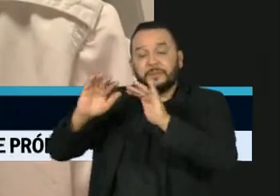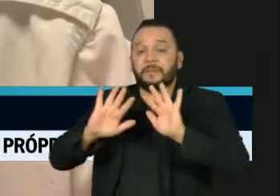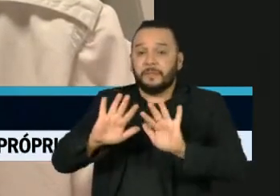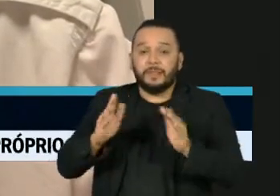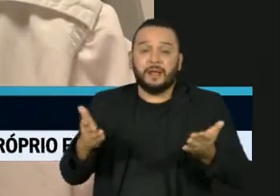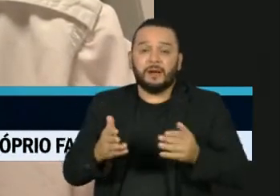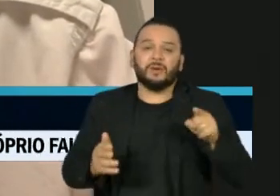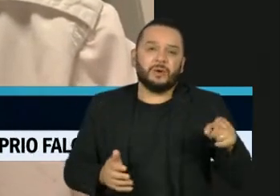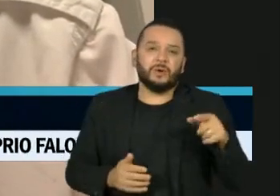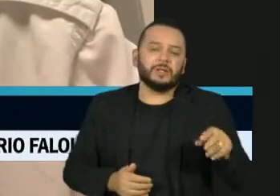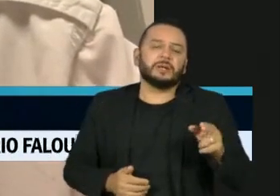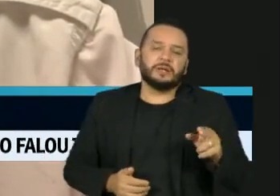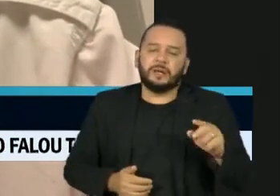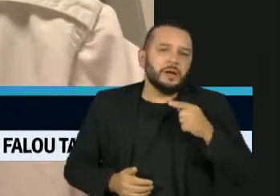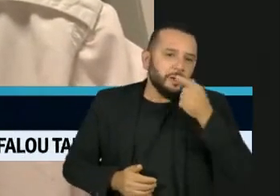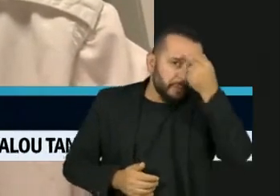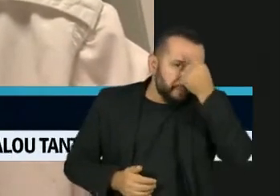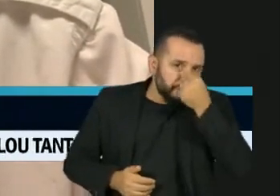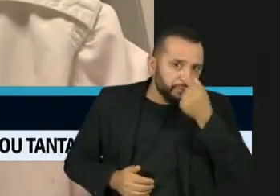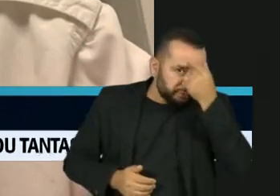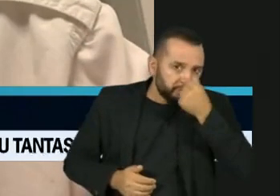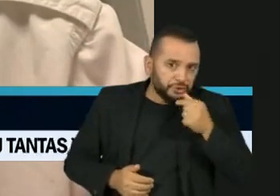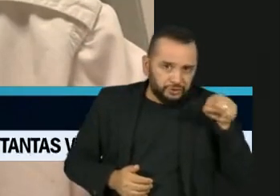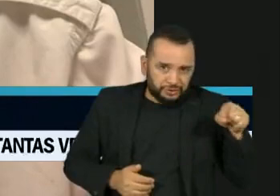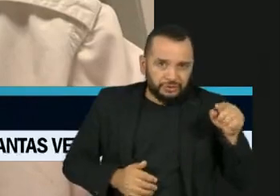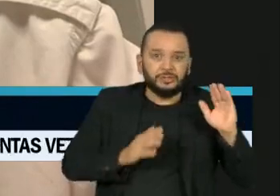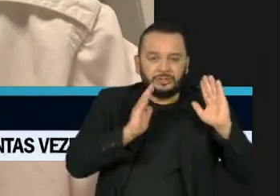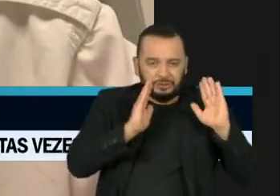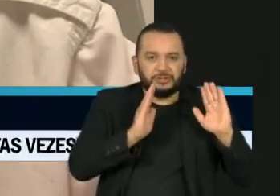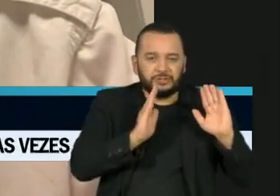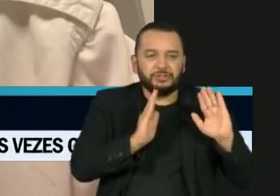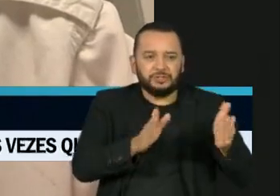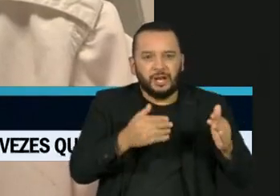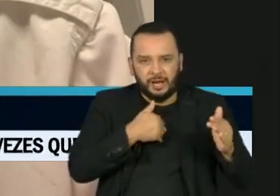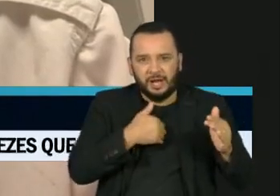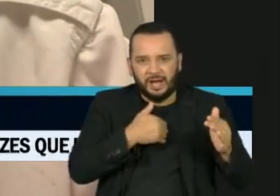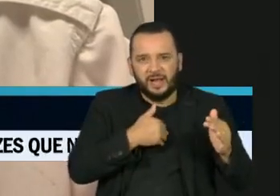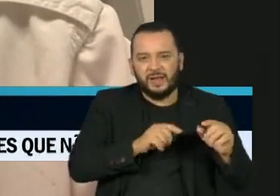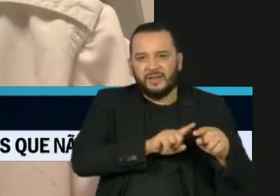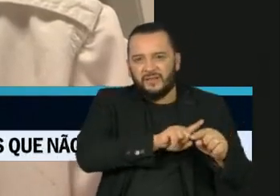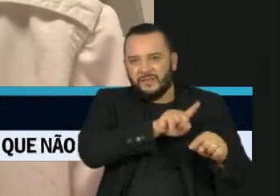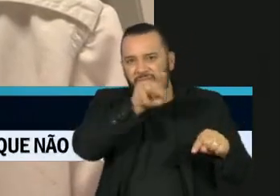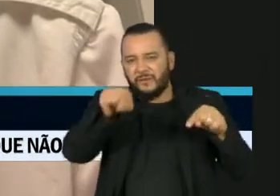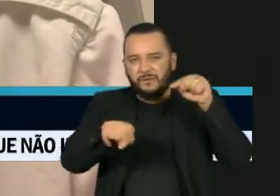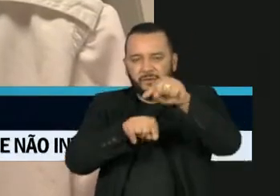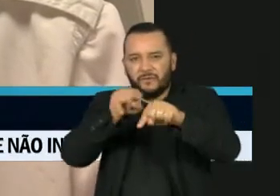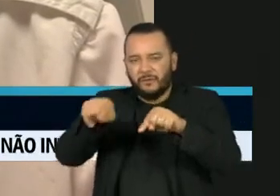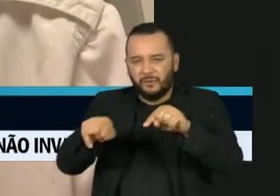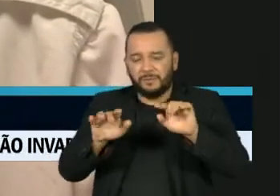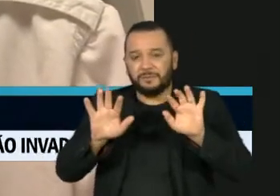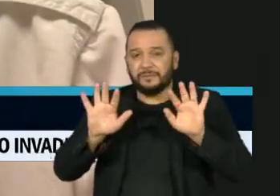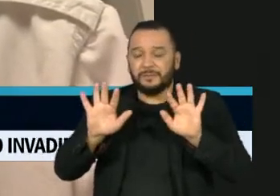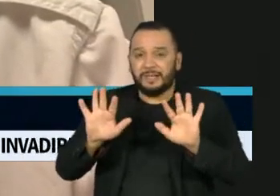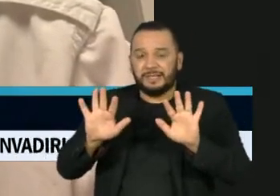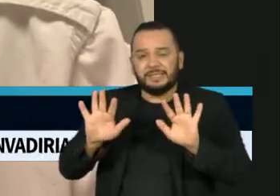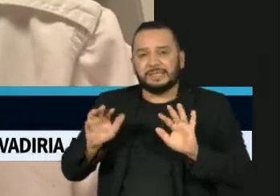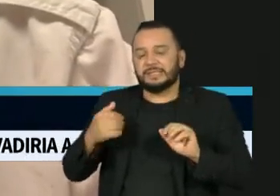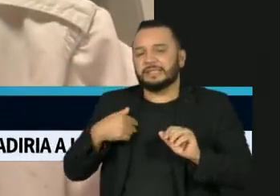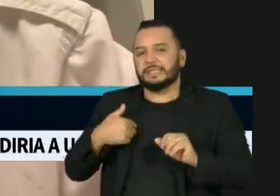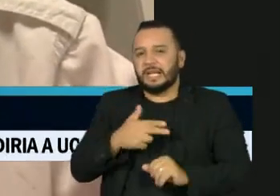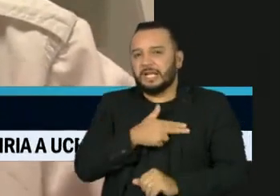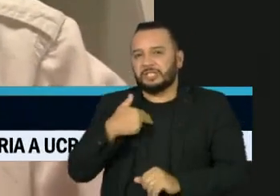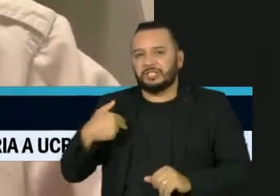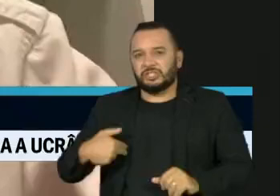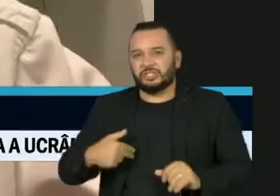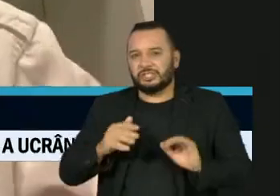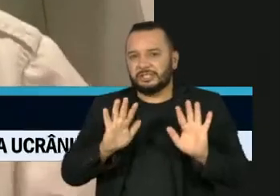forma, colocaria a China num foco indesejado no momento, já que ela preferiria